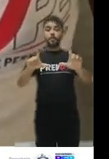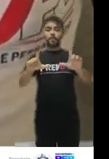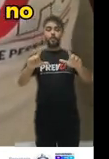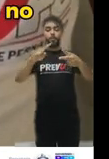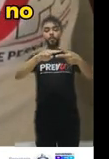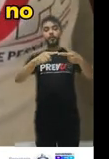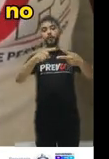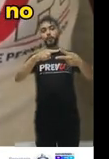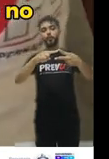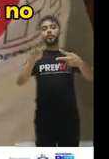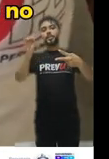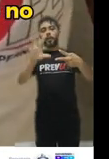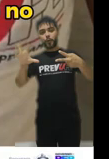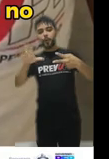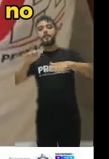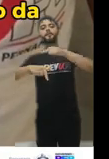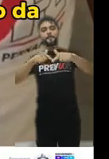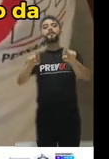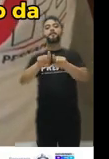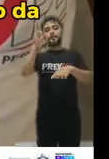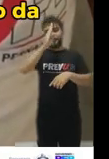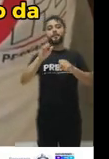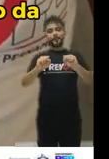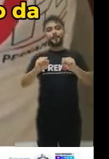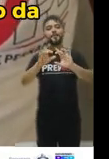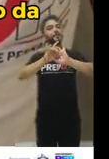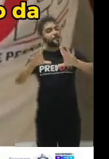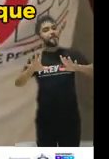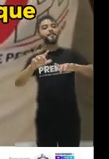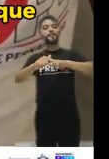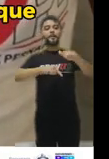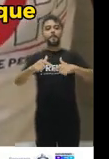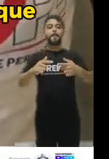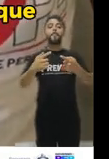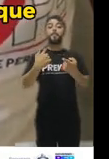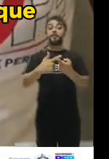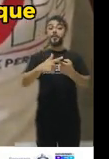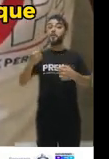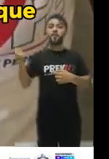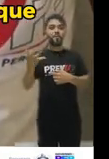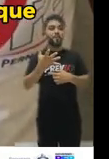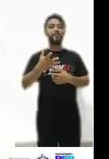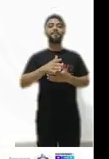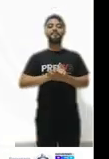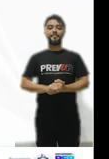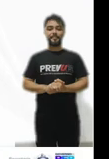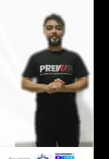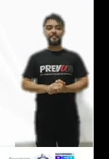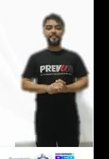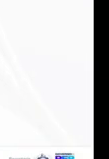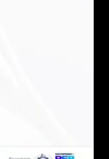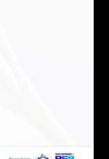diplomação, conseguirei atuar tanto no Brasil quanto em toda a região da Europa, graças a essa inovação que essa faculdade traz.